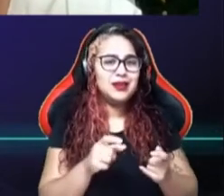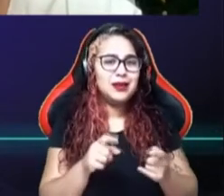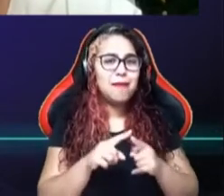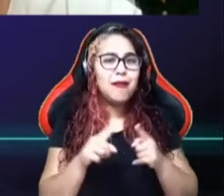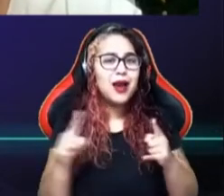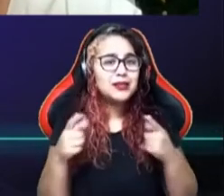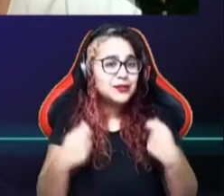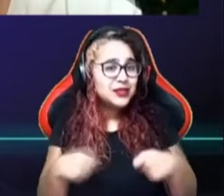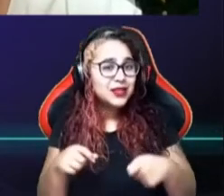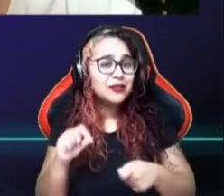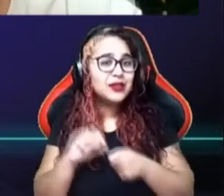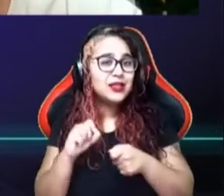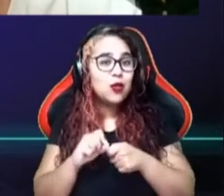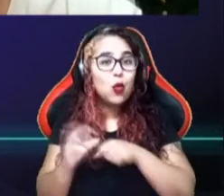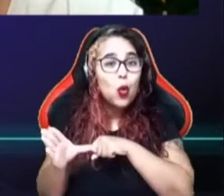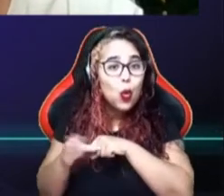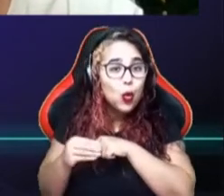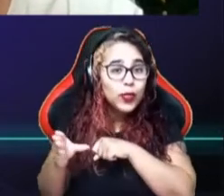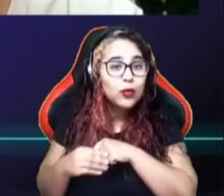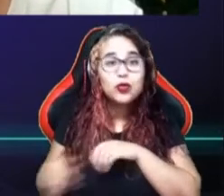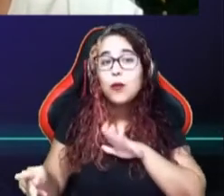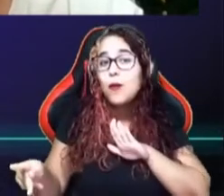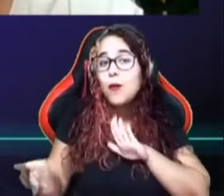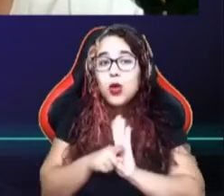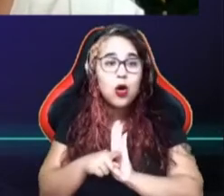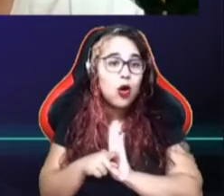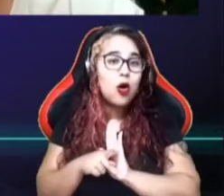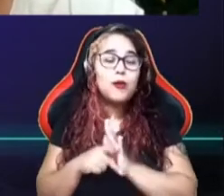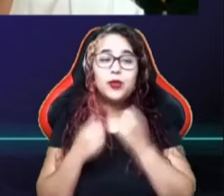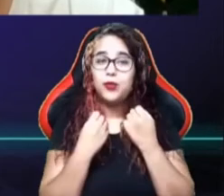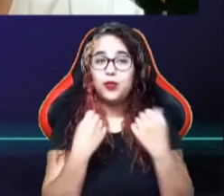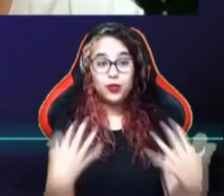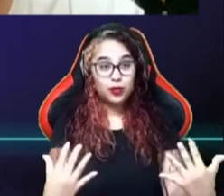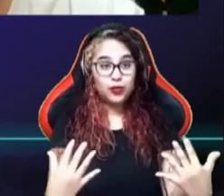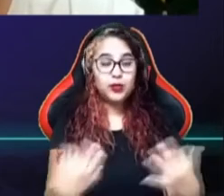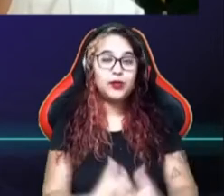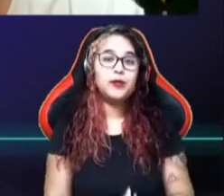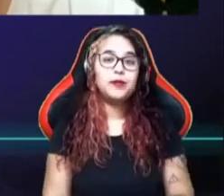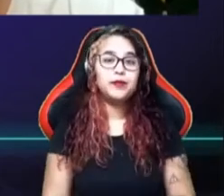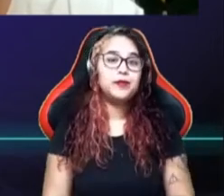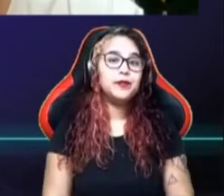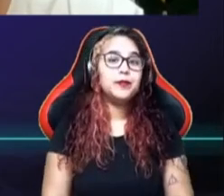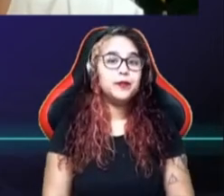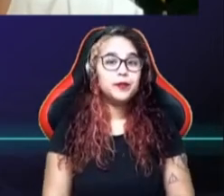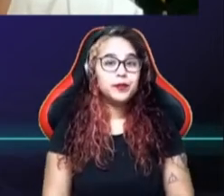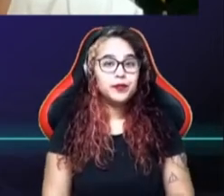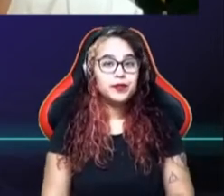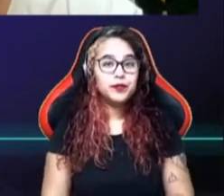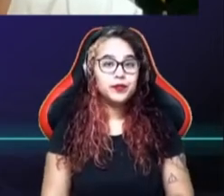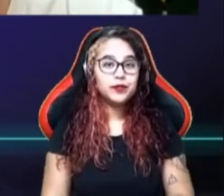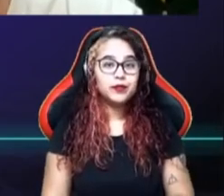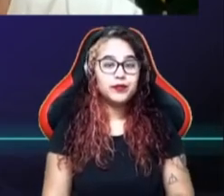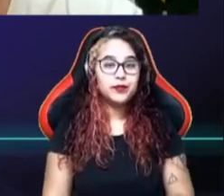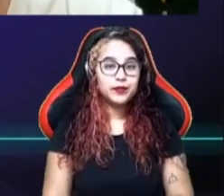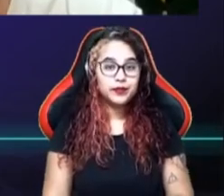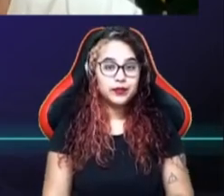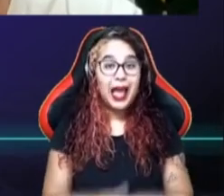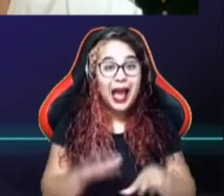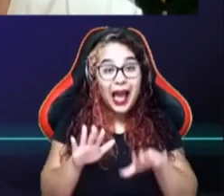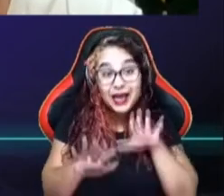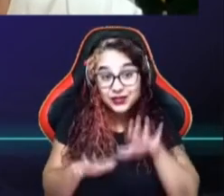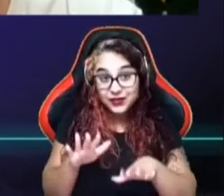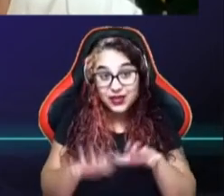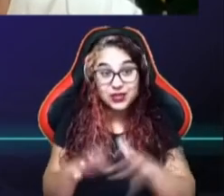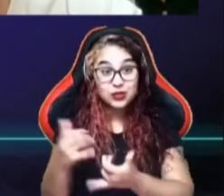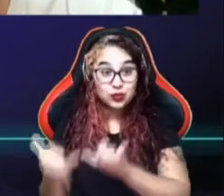para esse público, né? Então, acho que quando você vem assim, mesmo que o jogo, às vezes, não se acha que não tem nada a ver lá com marca, mas dá para